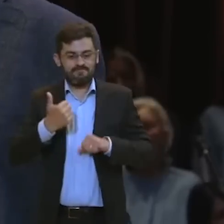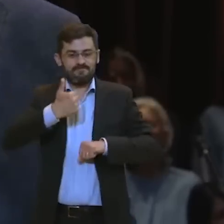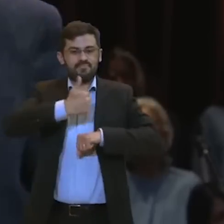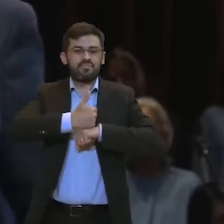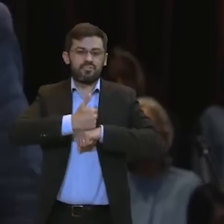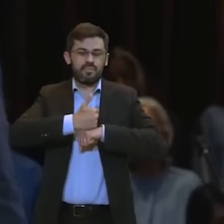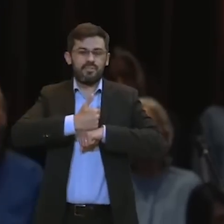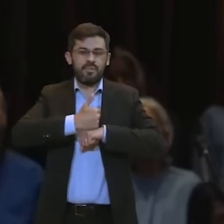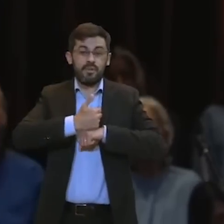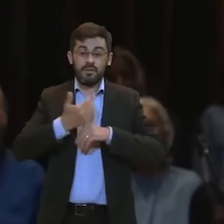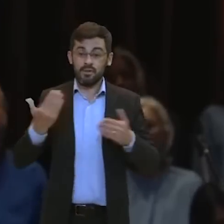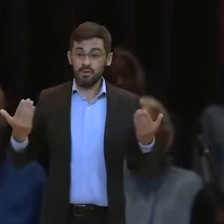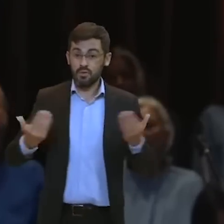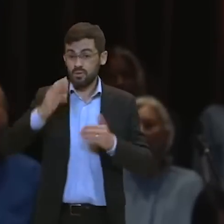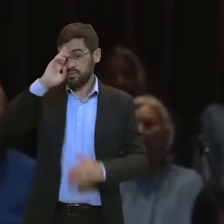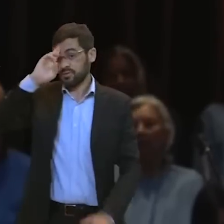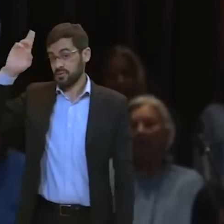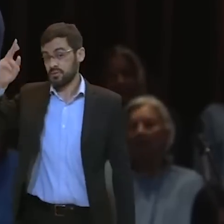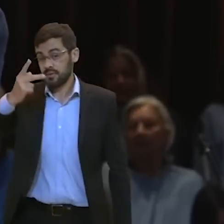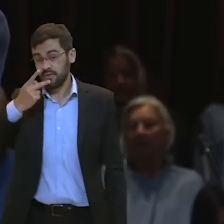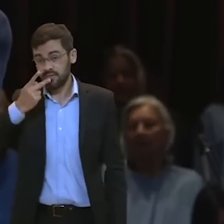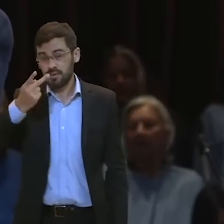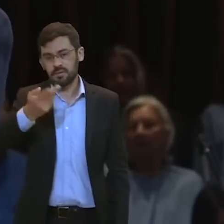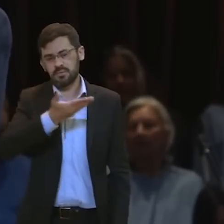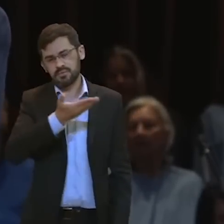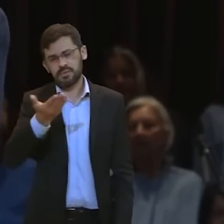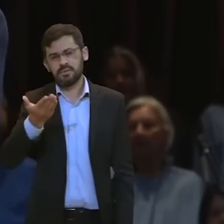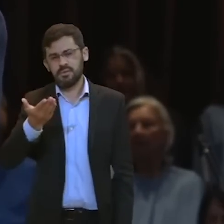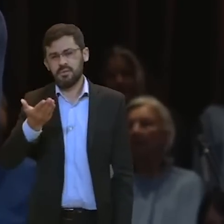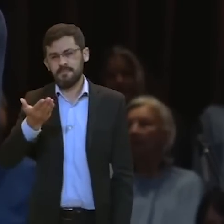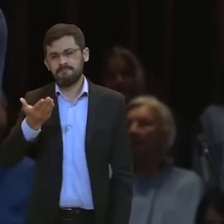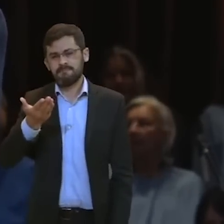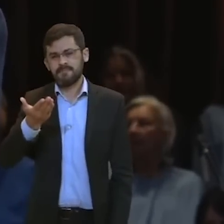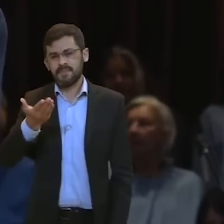E o Senhor está dizendo: olha, deixa eu entrar,